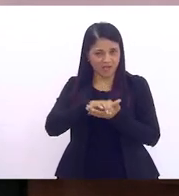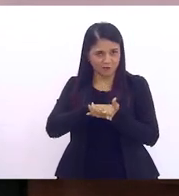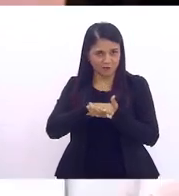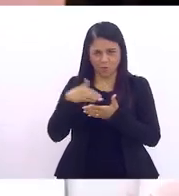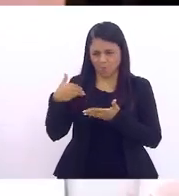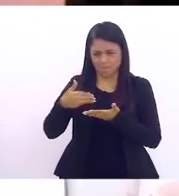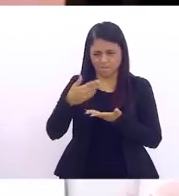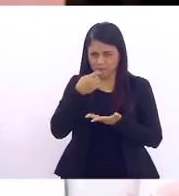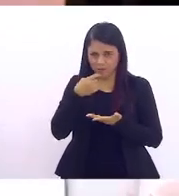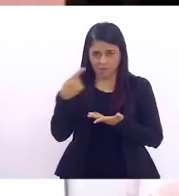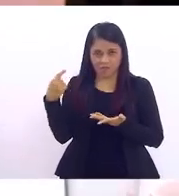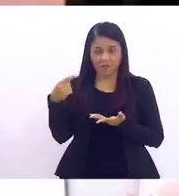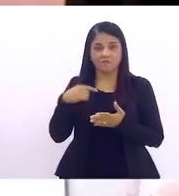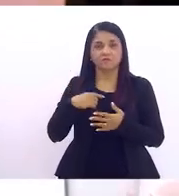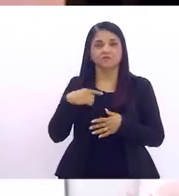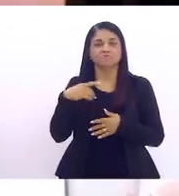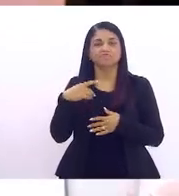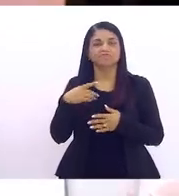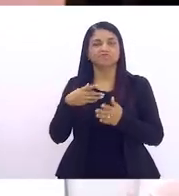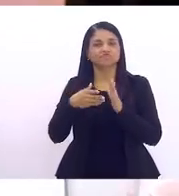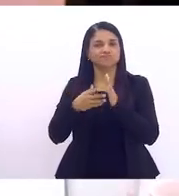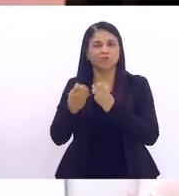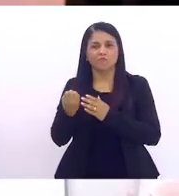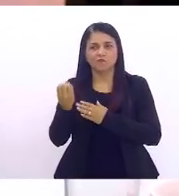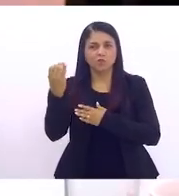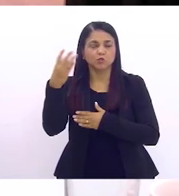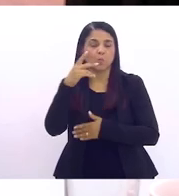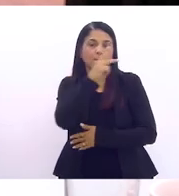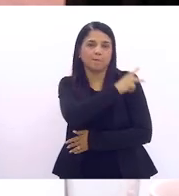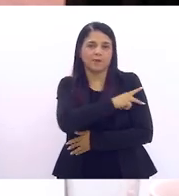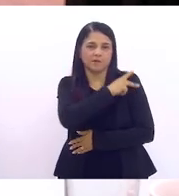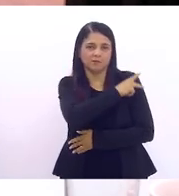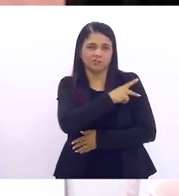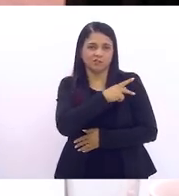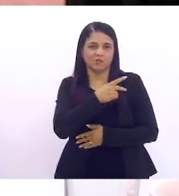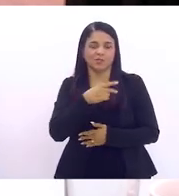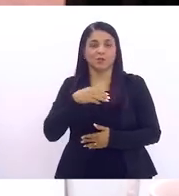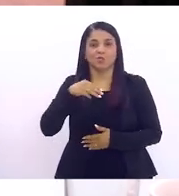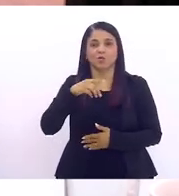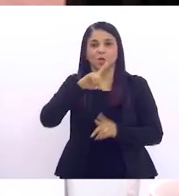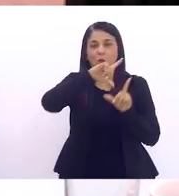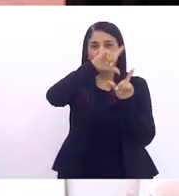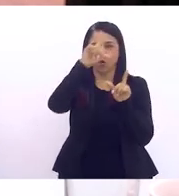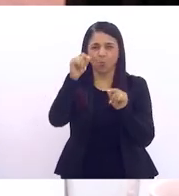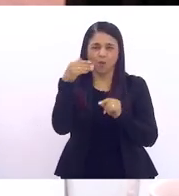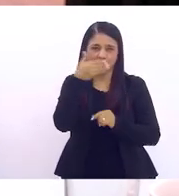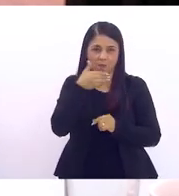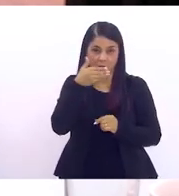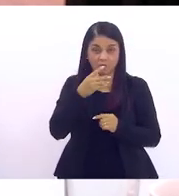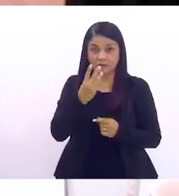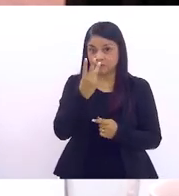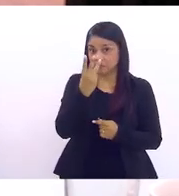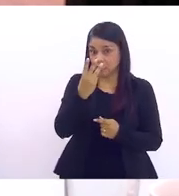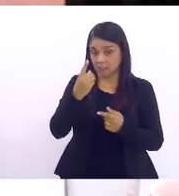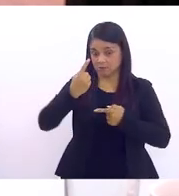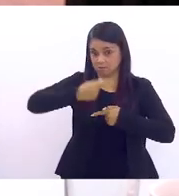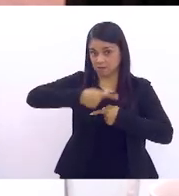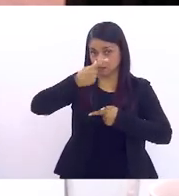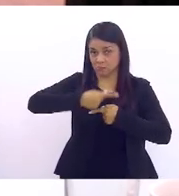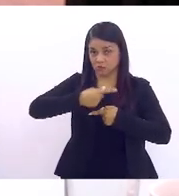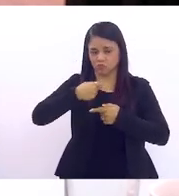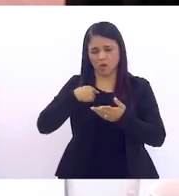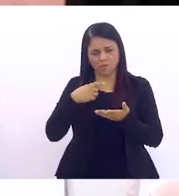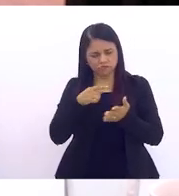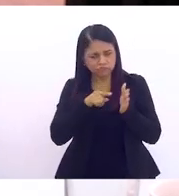tempo ela foi para Parati eh na lua de mel dela ela passou por três pedágios consultor não